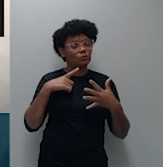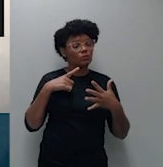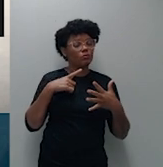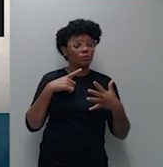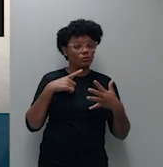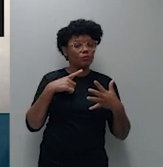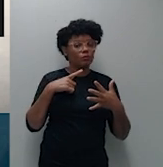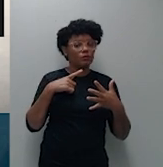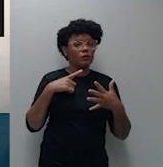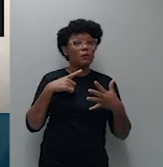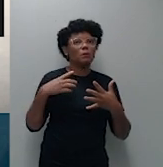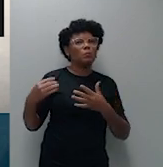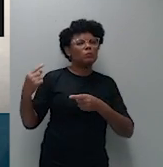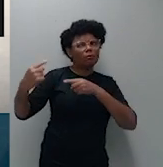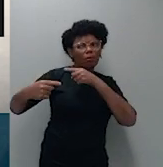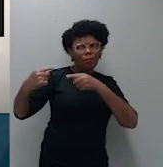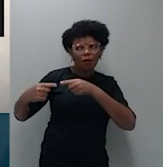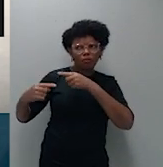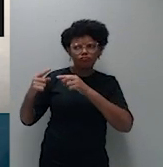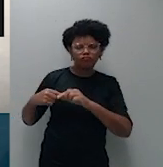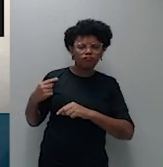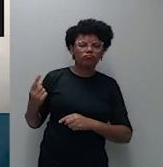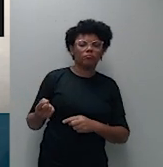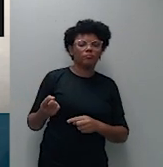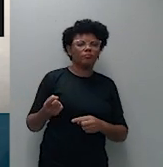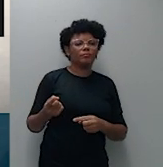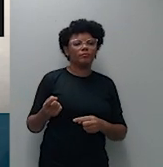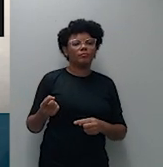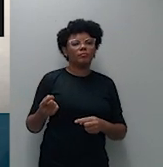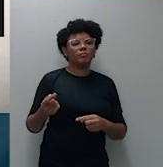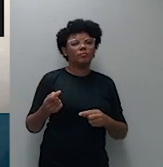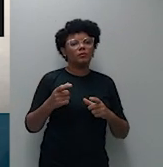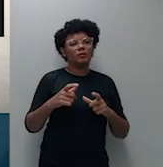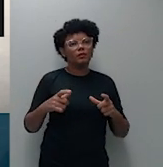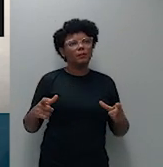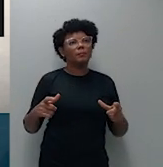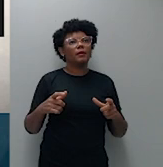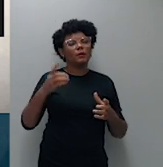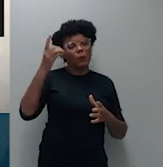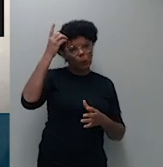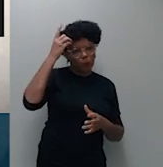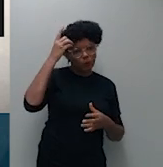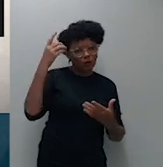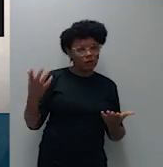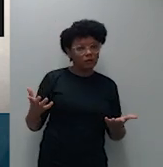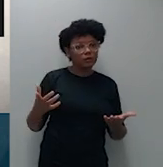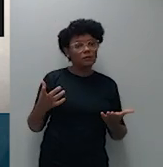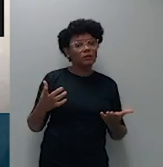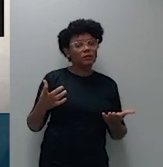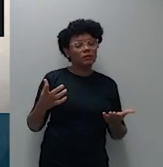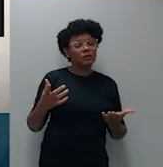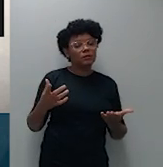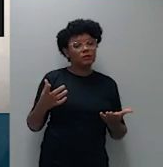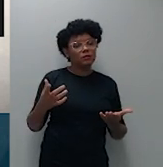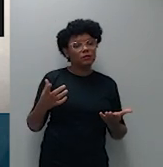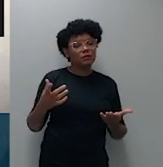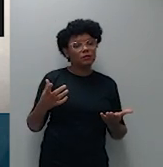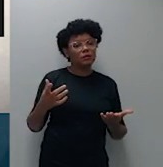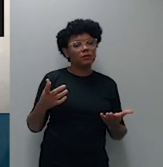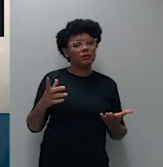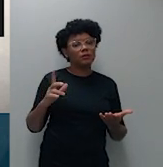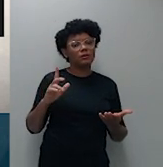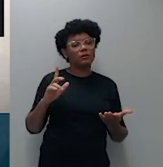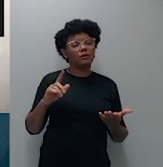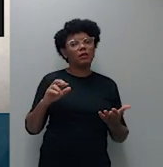causaram inclusive muitos debates depois do ano que doutrinário sendo que no